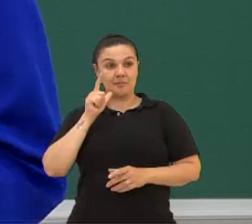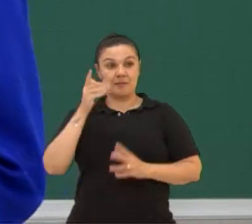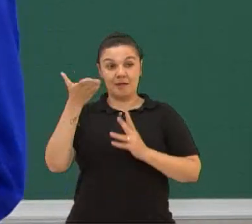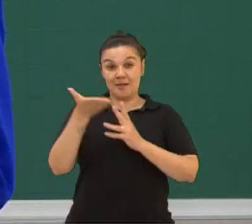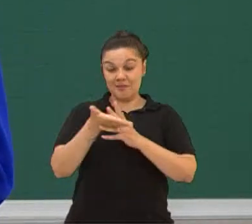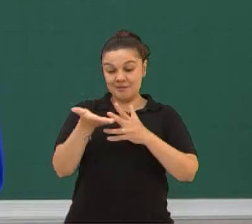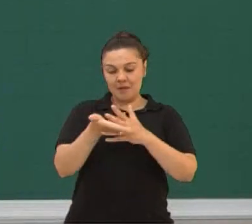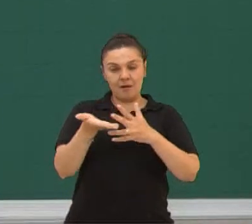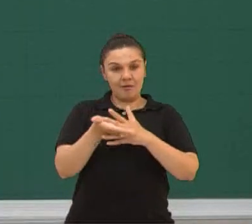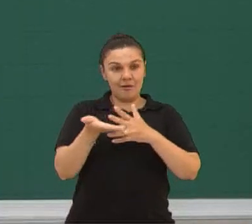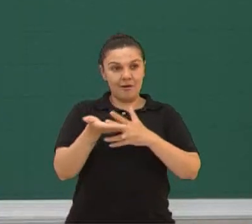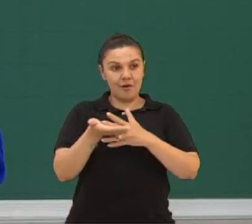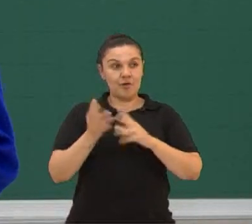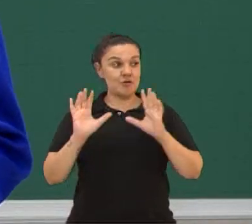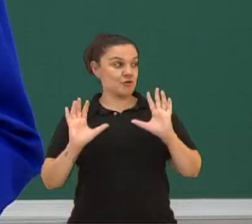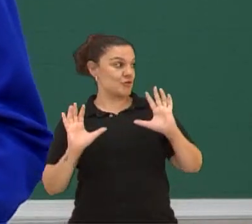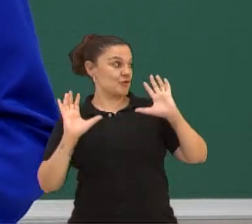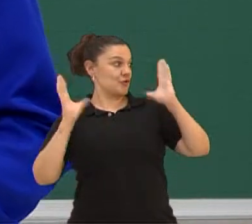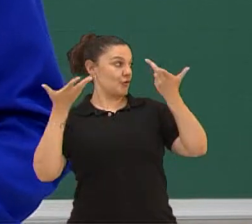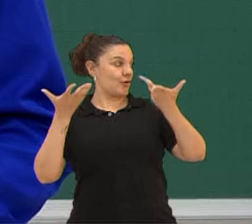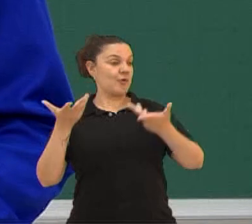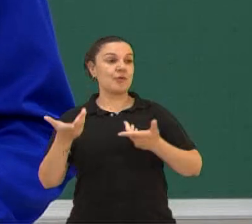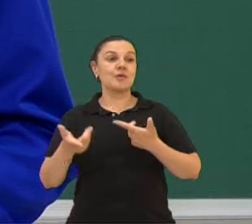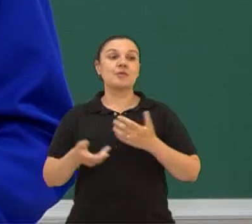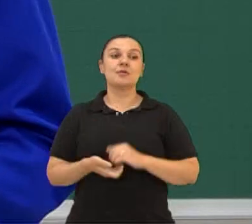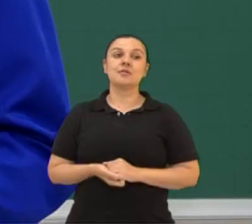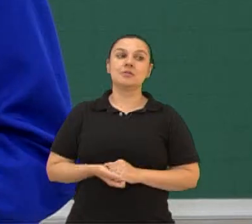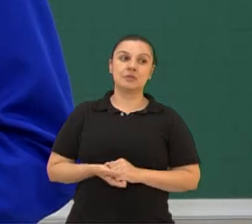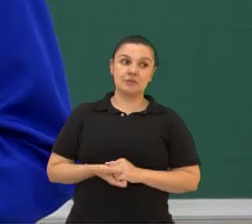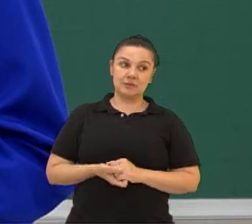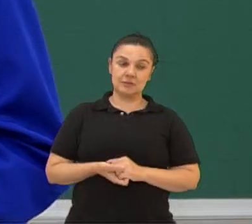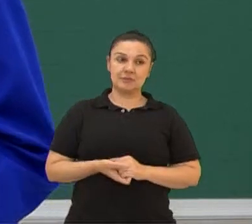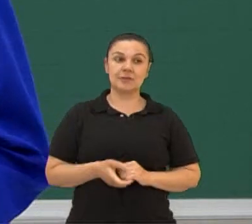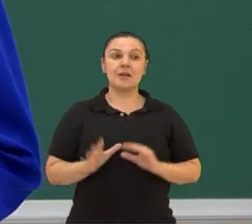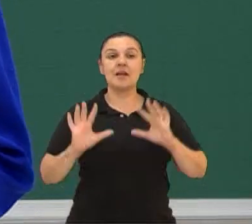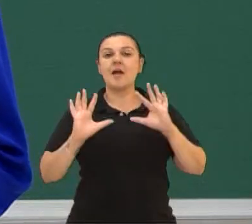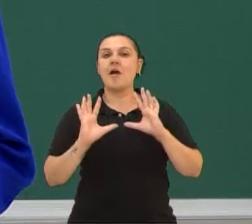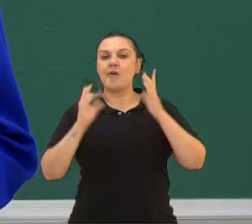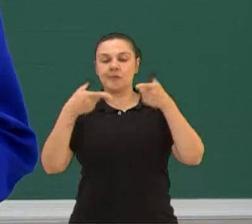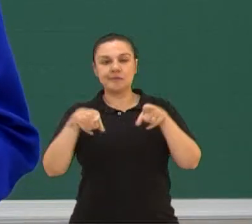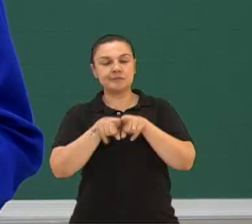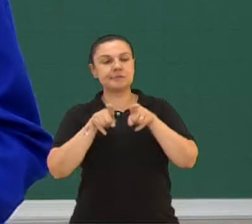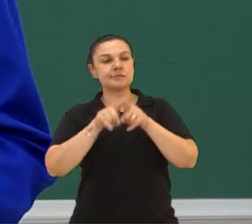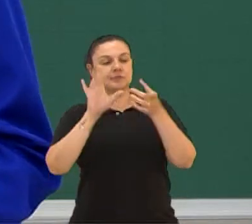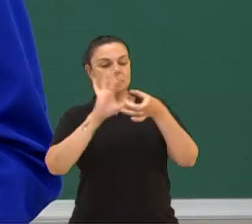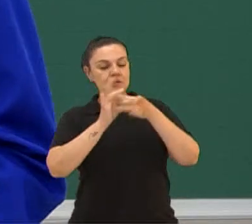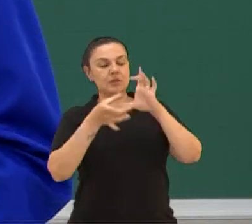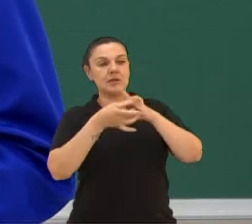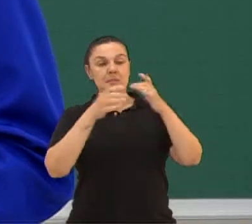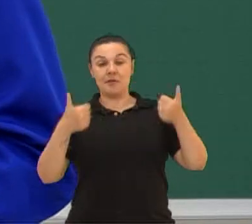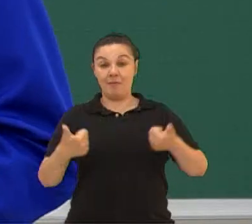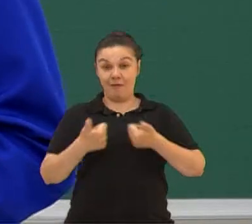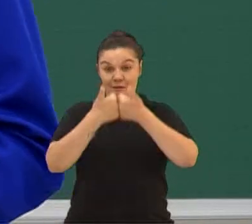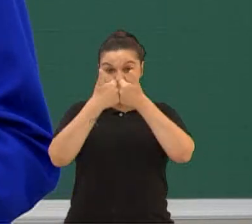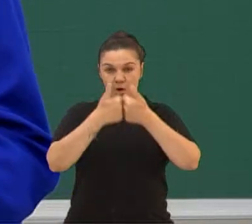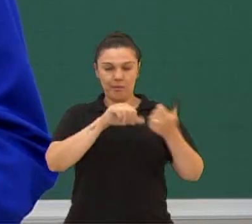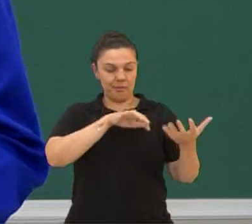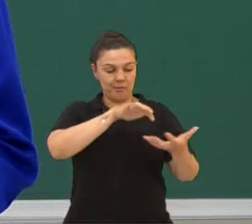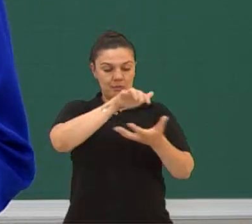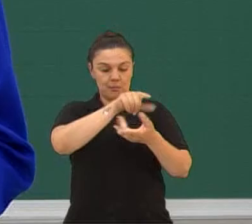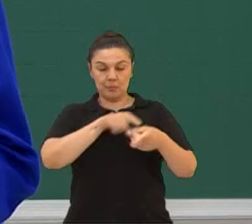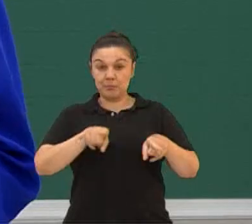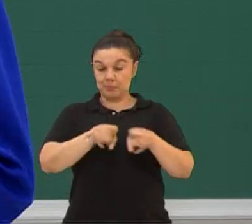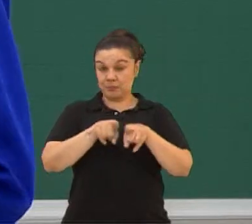tem praticamente um show, né? Um show à parte. E acontece também nas Olimpíadas, na Copa do Mundo, né, essas